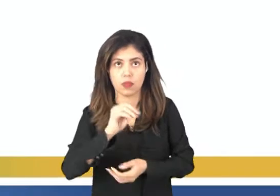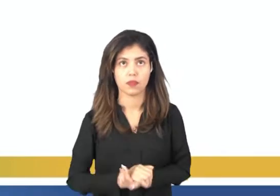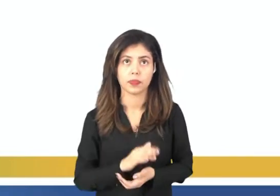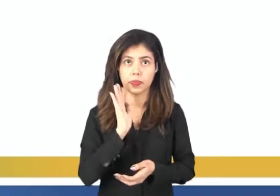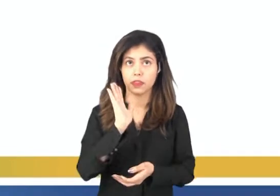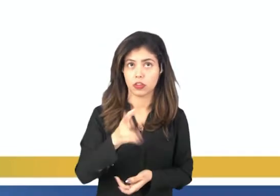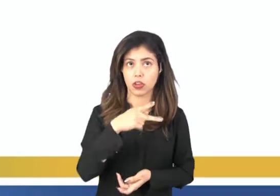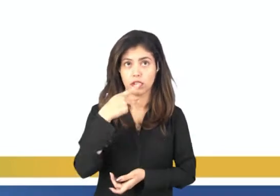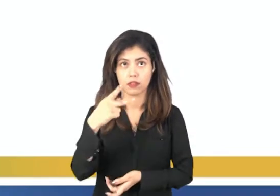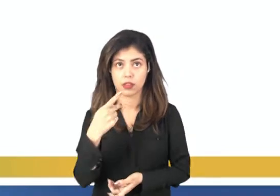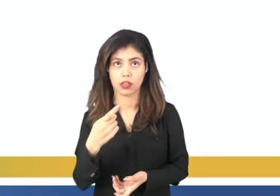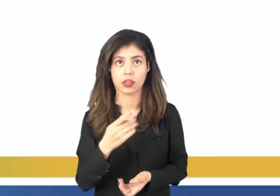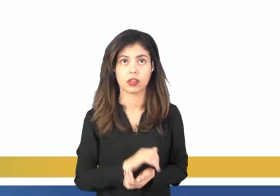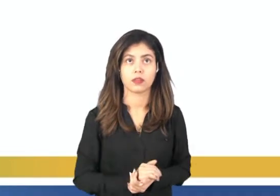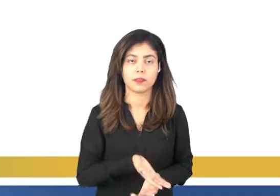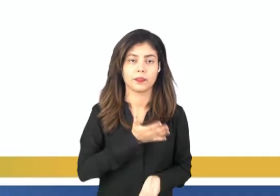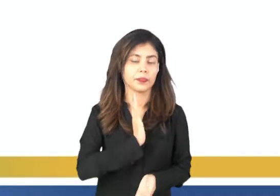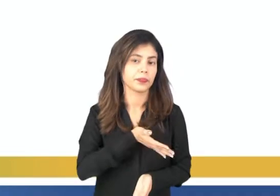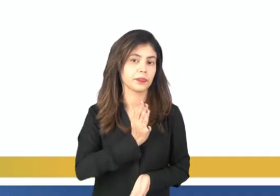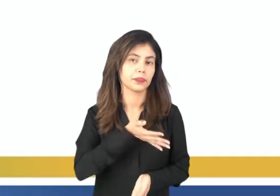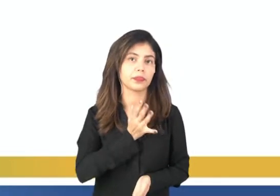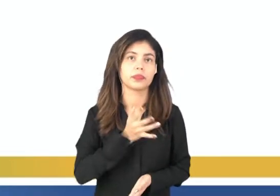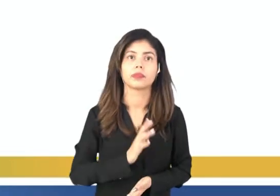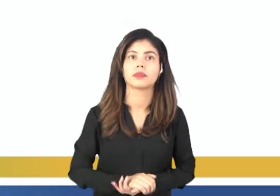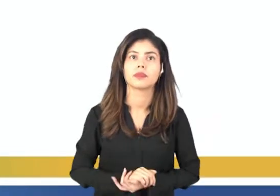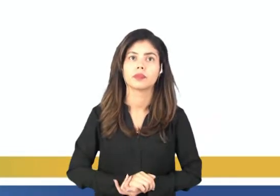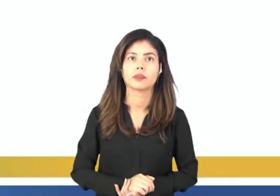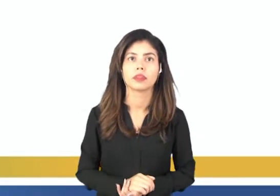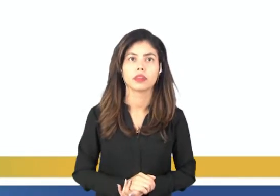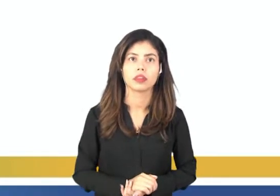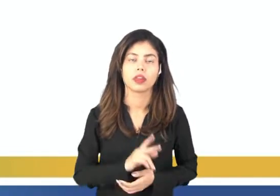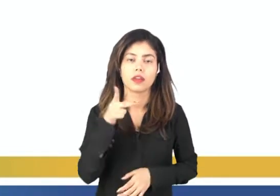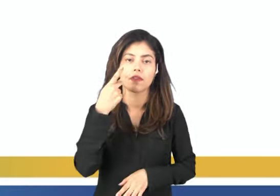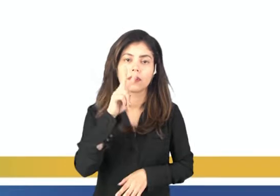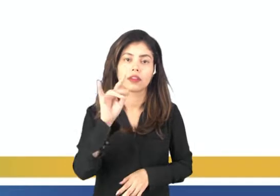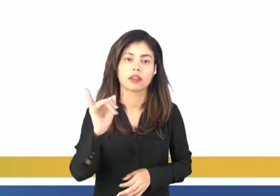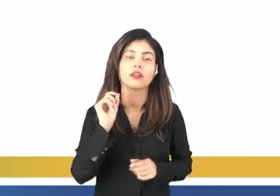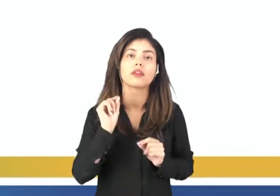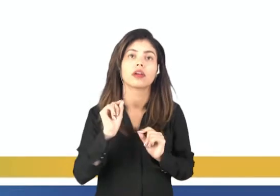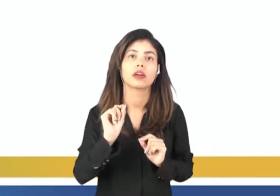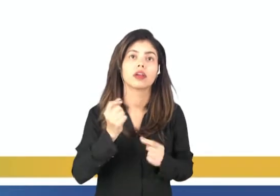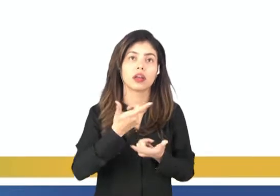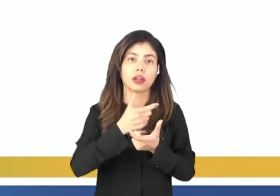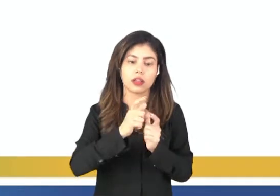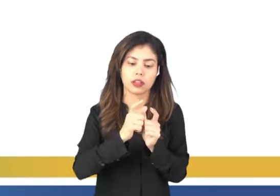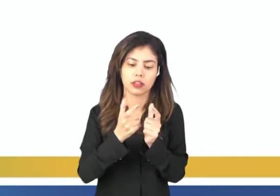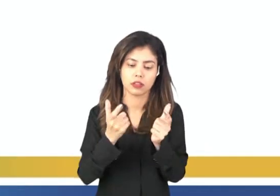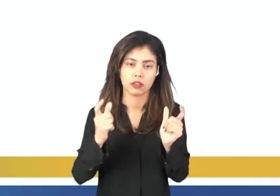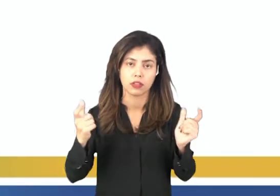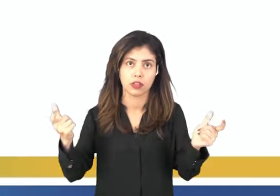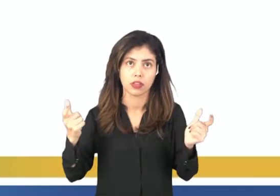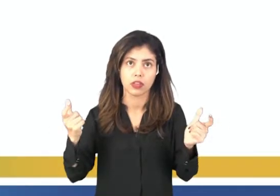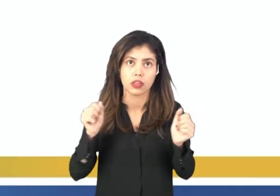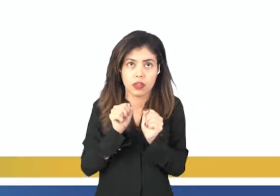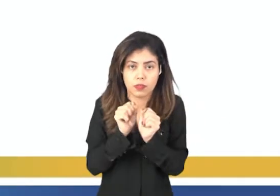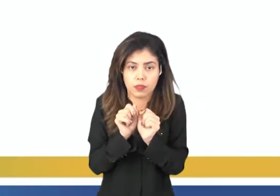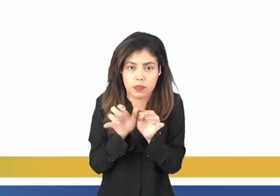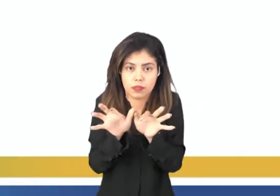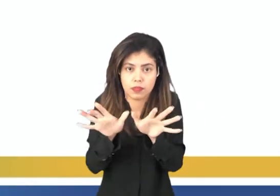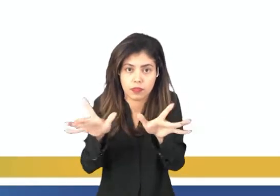já quando eu falo do tecido muscular estriado cardíaco ele vai ter as células alongadas e